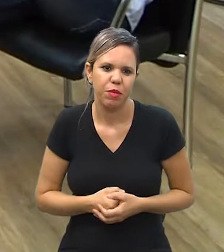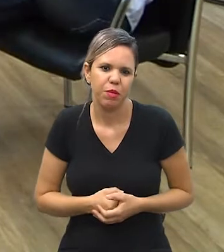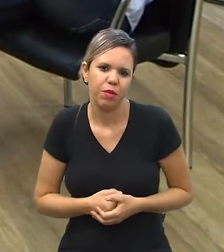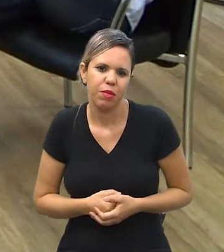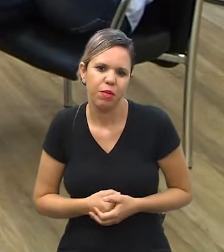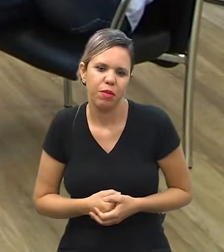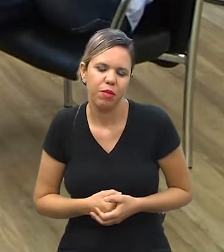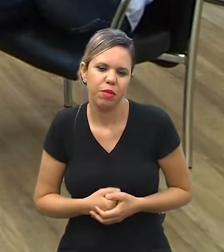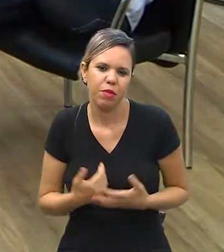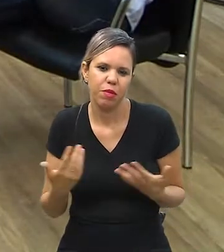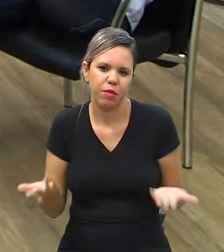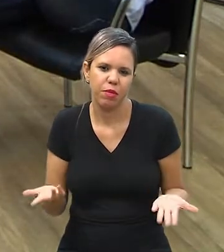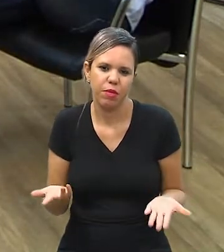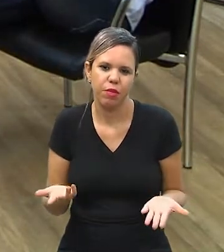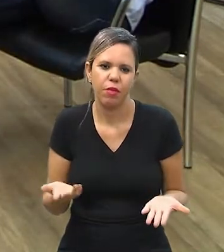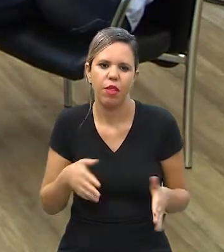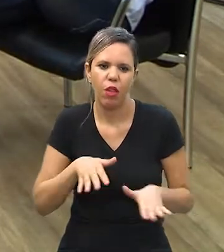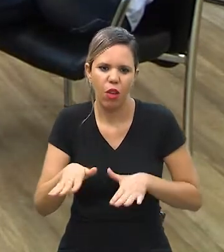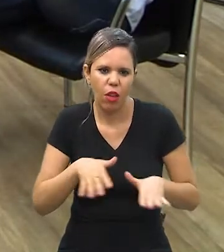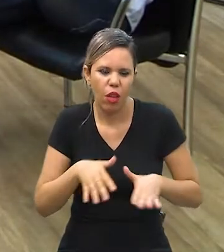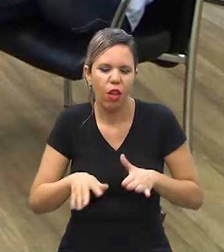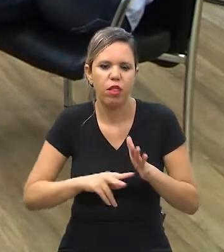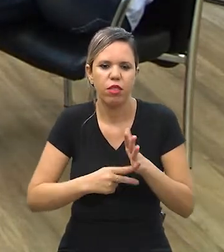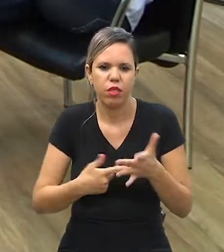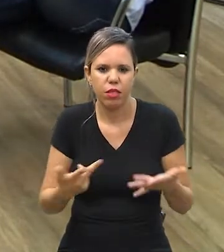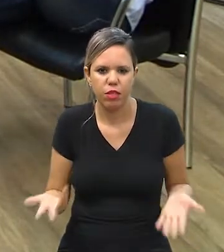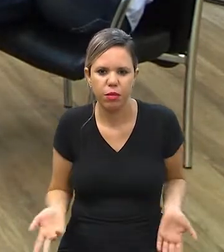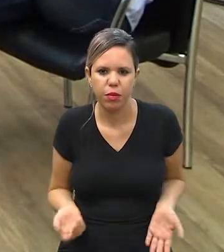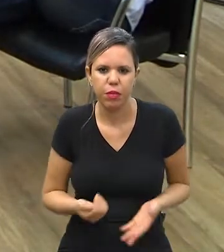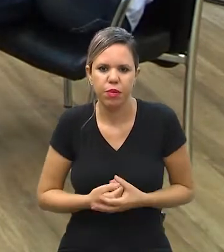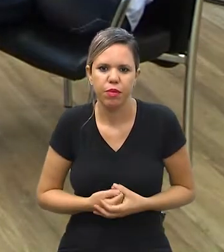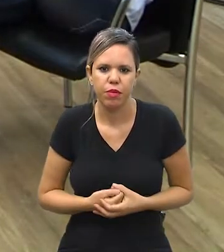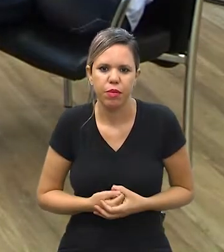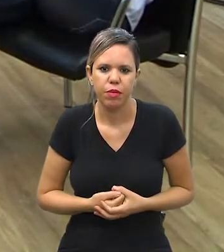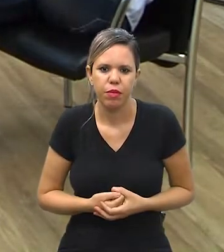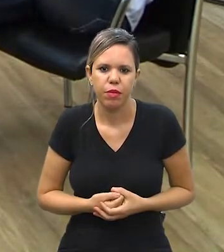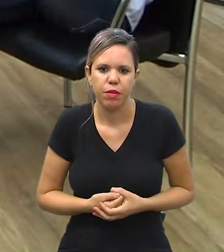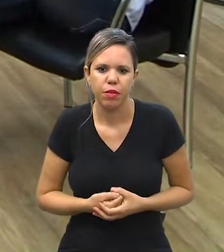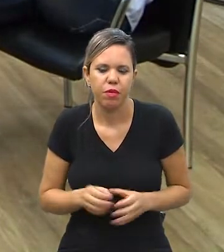Gabriel... De movimento, de sindicato?